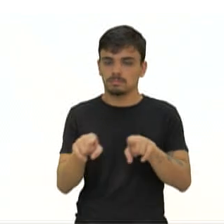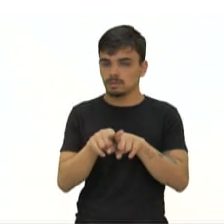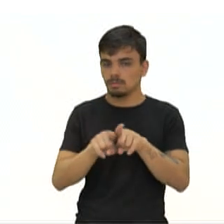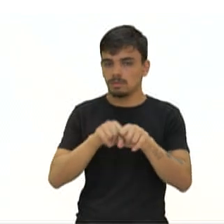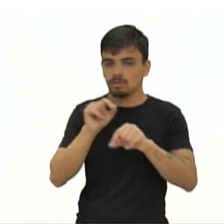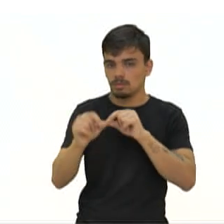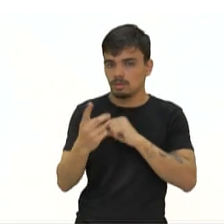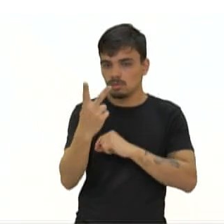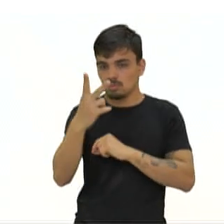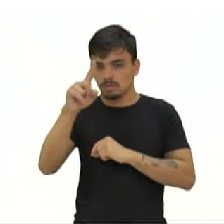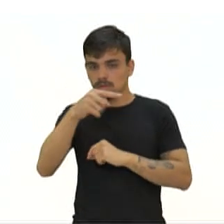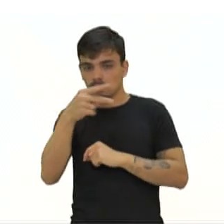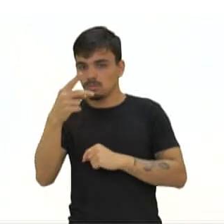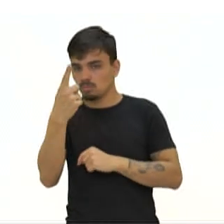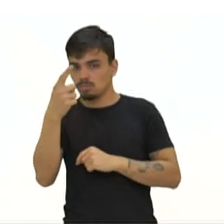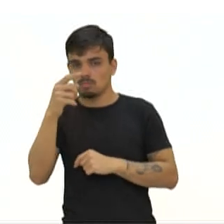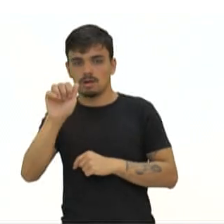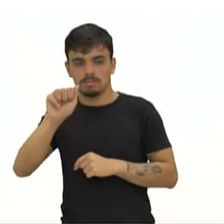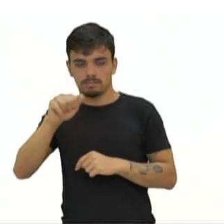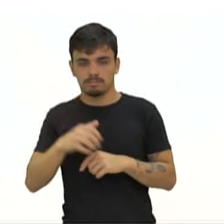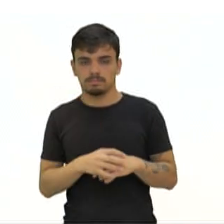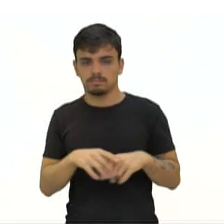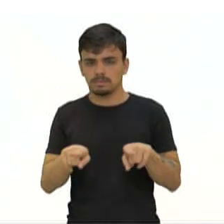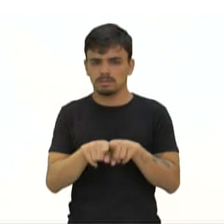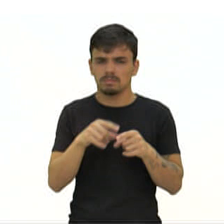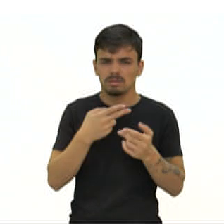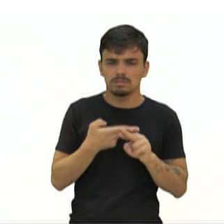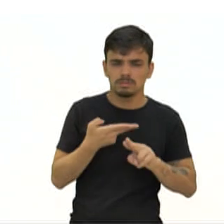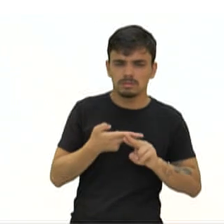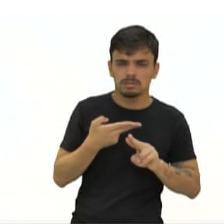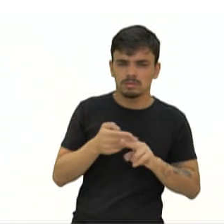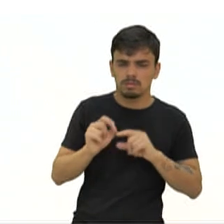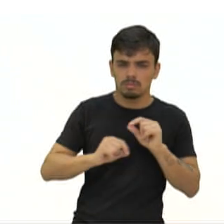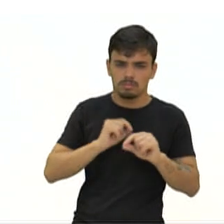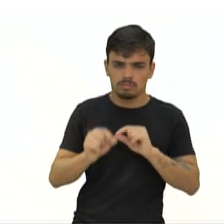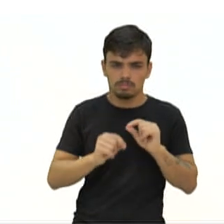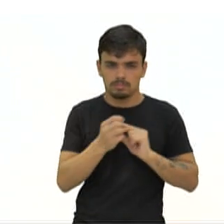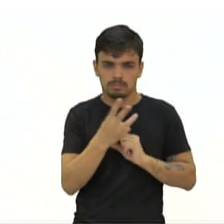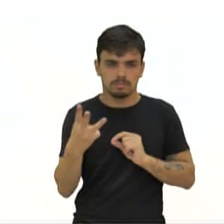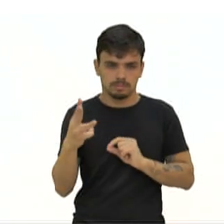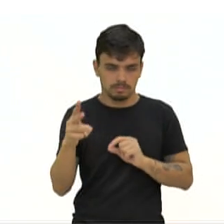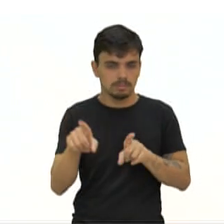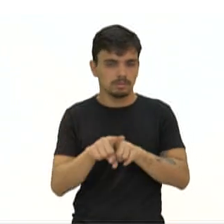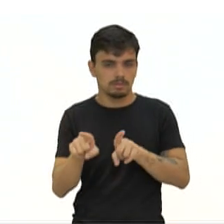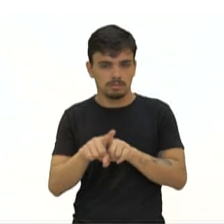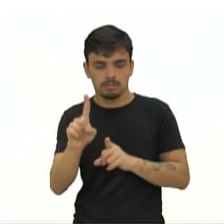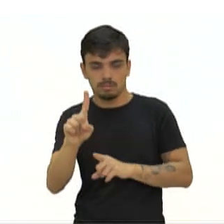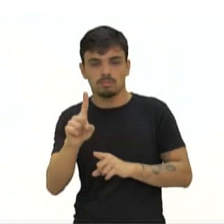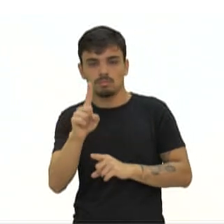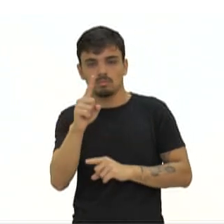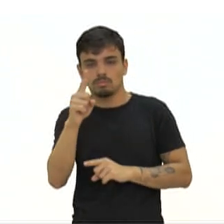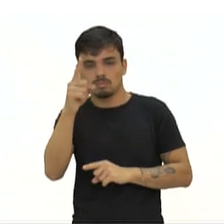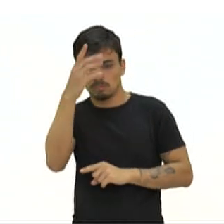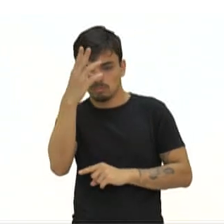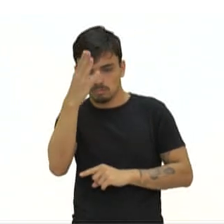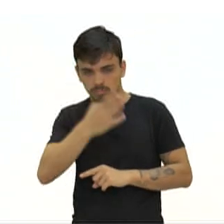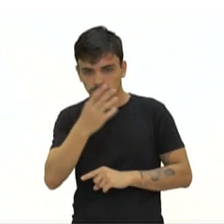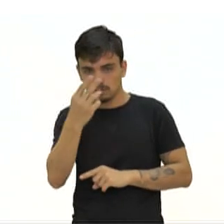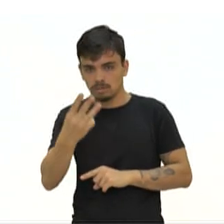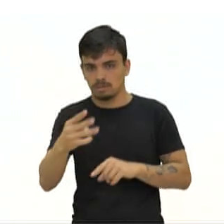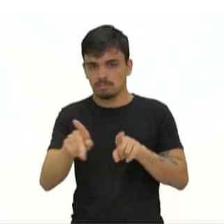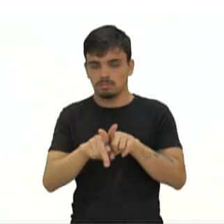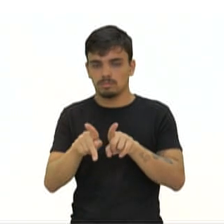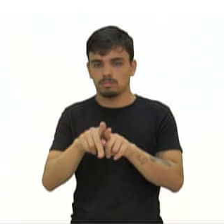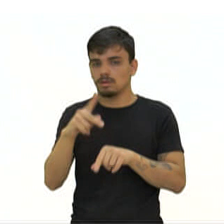é 1 ampere. E aplico a mesma coisa no resistor de 3 e vou ter 1/3 de ampere. Tenho as